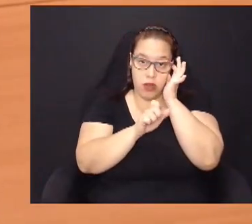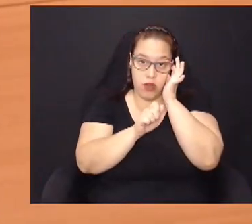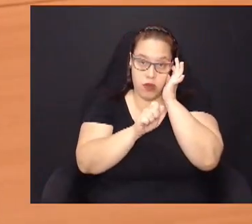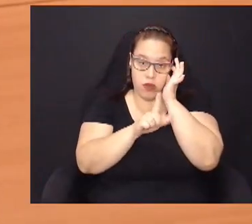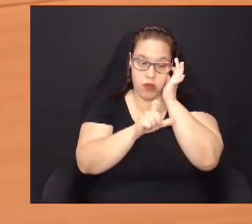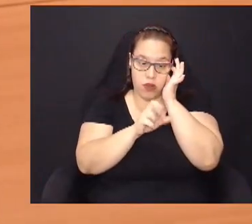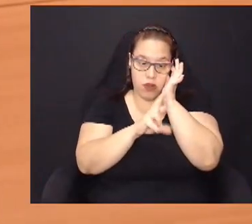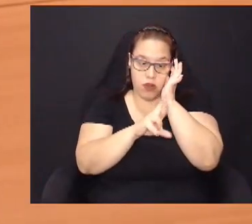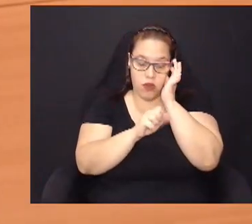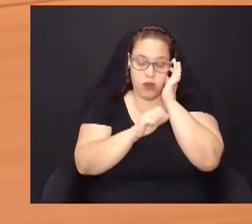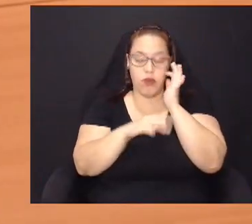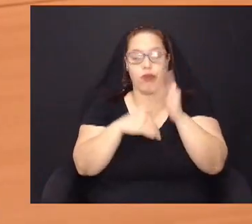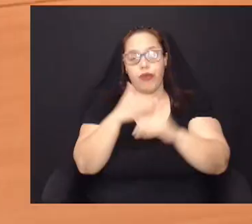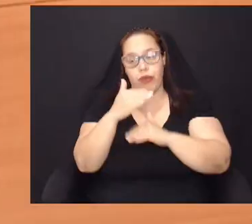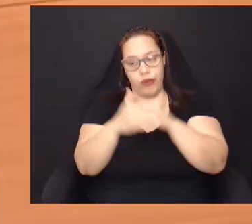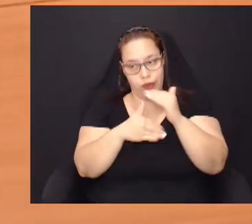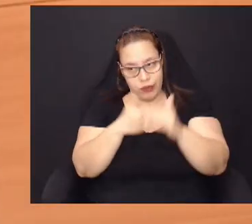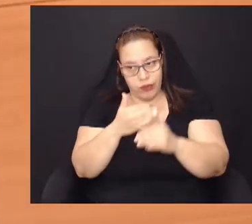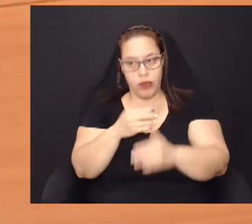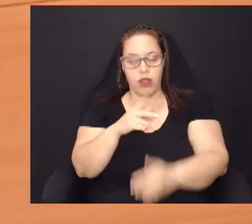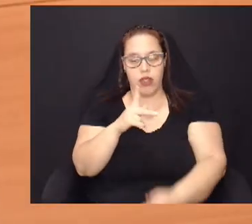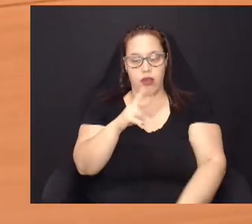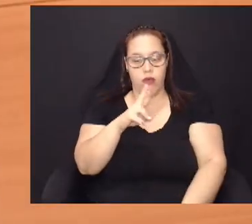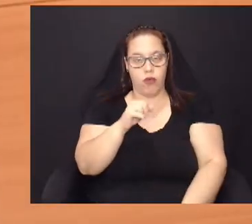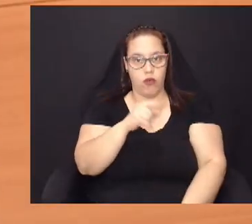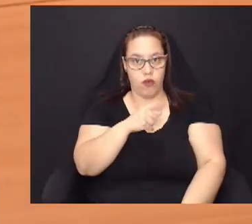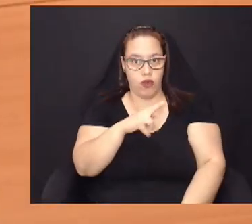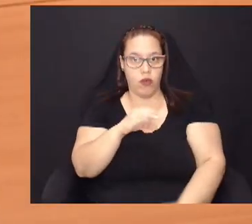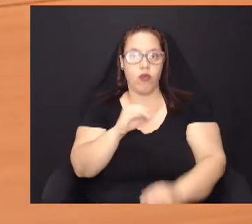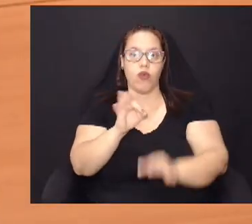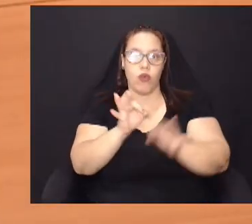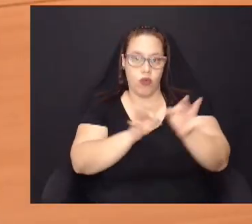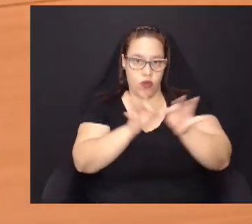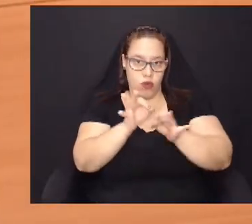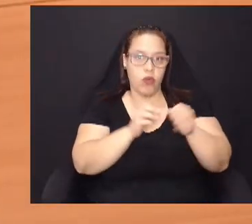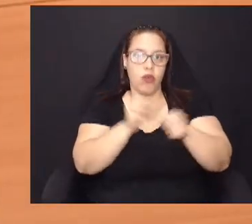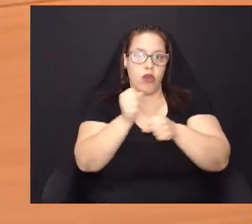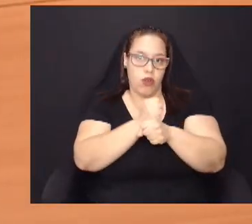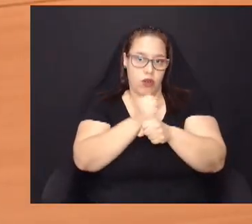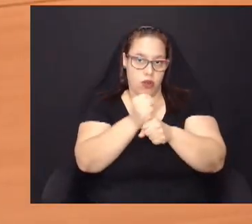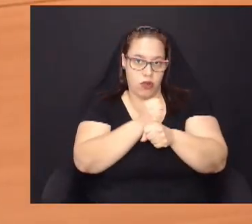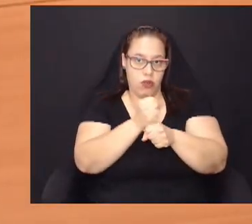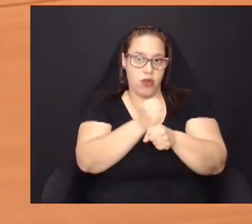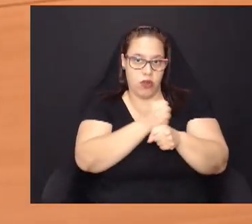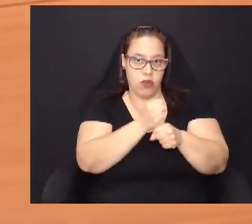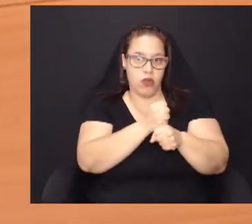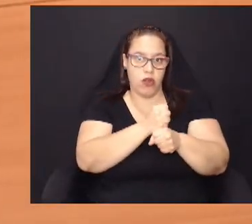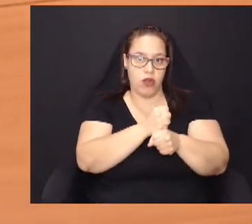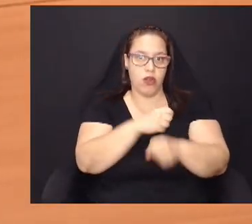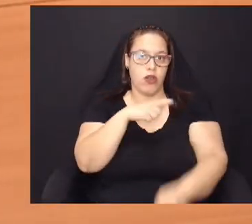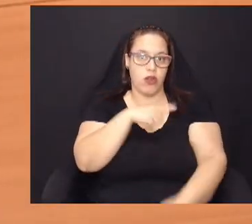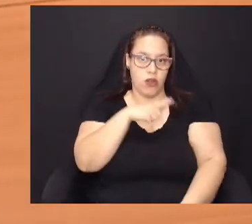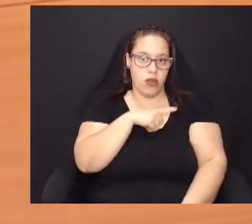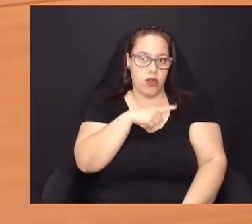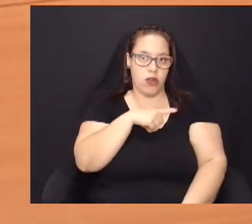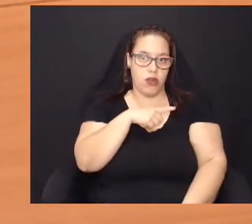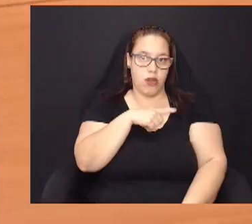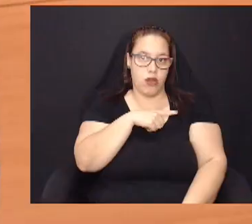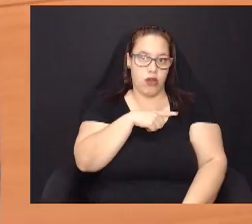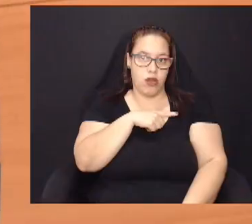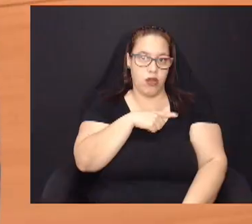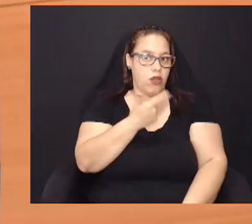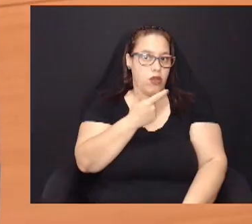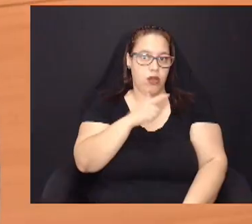hora sendo provisórios, desde que ele regularize a construção. Então, quando eu tenho um alvará provisório, é porque eu não tenho o